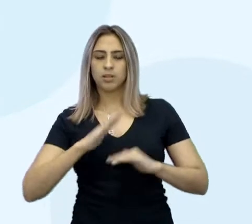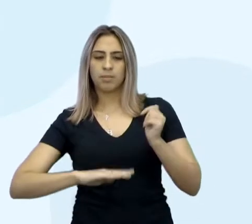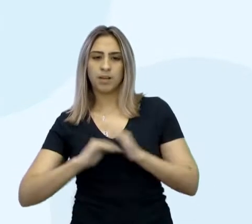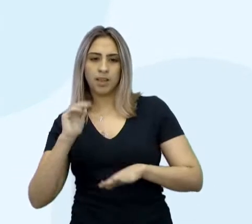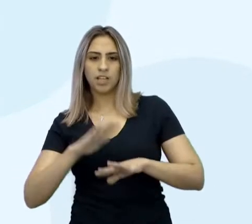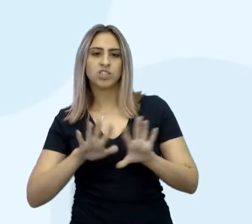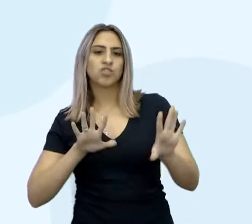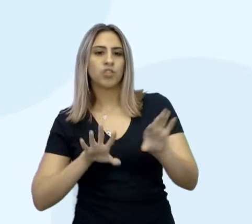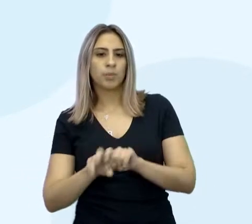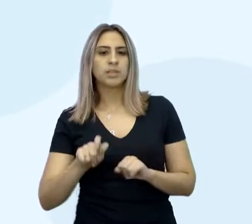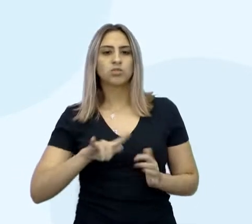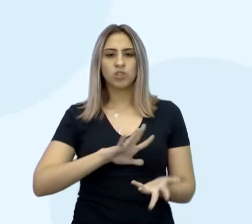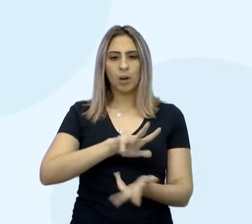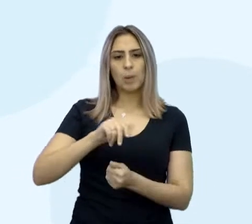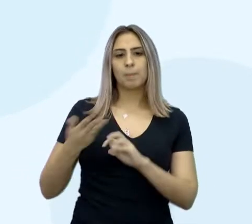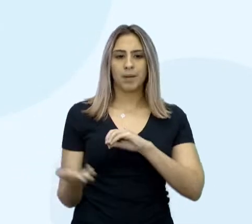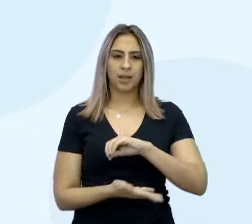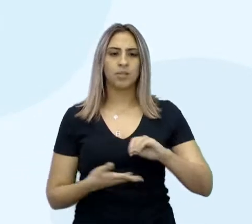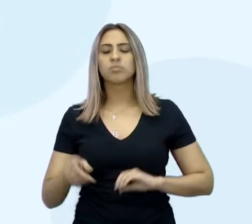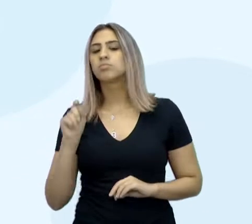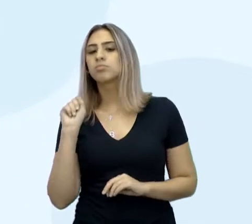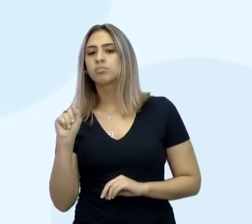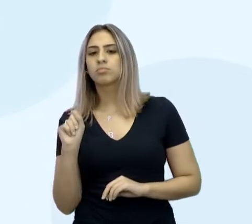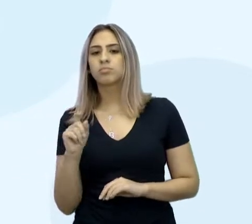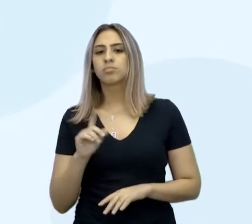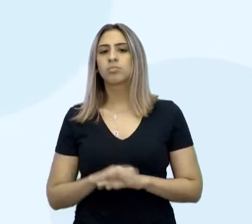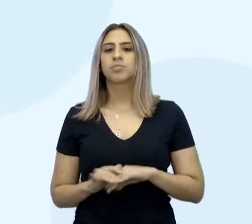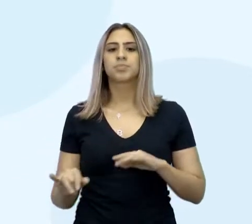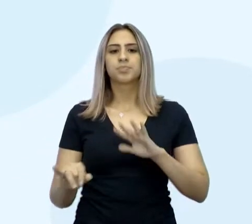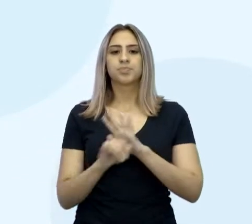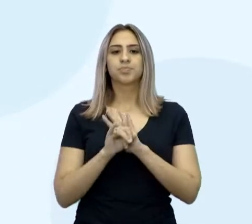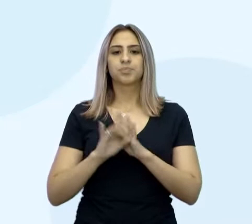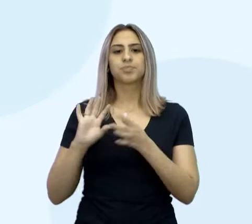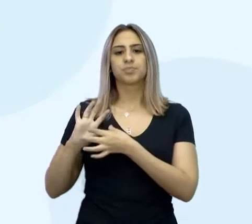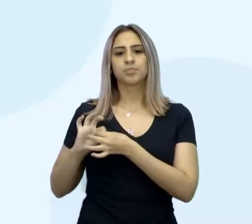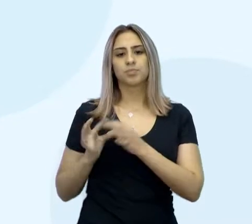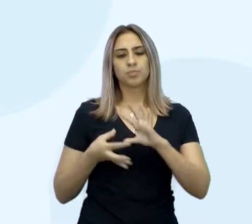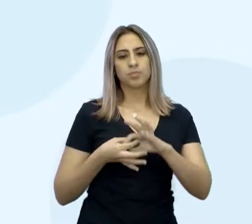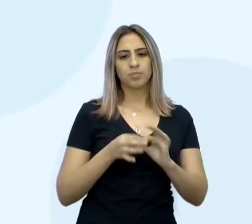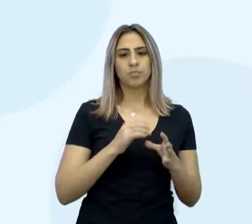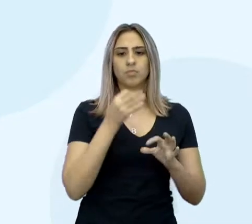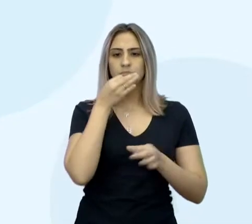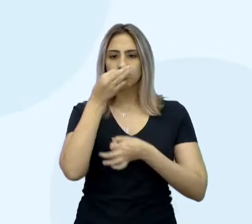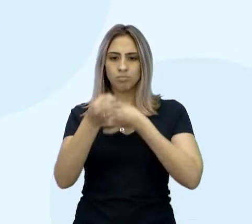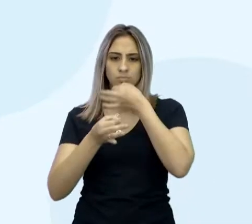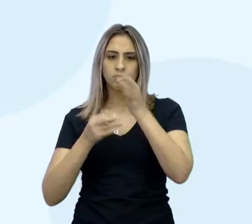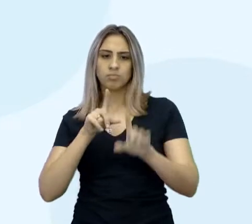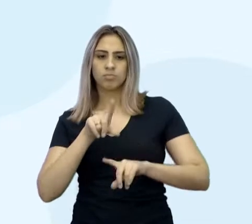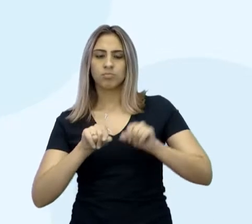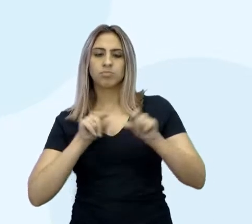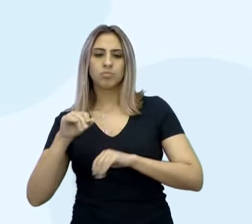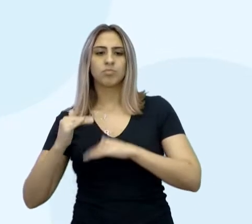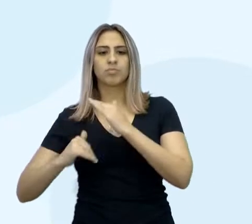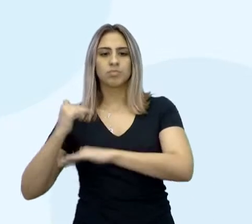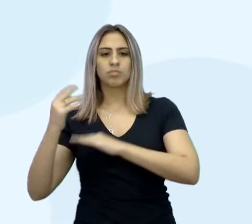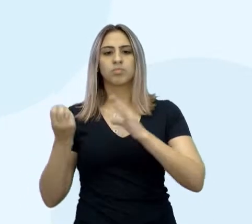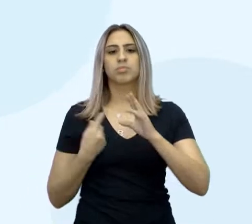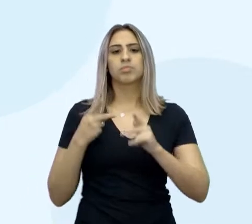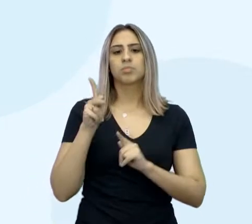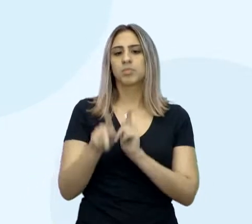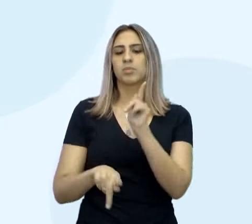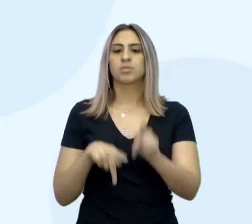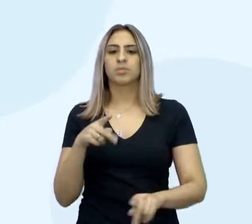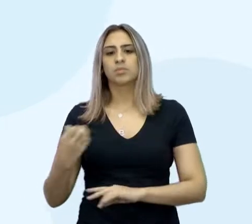de formação geral básica, que é identificar, contextualizar e criticar tipologias